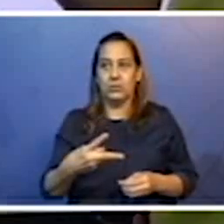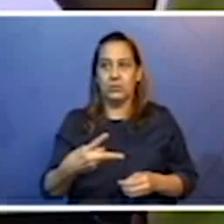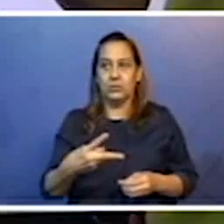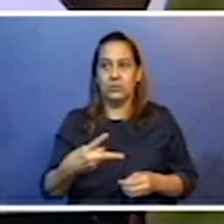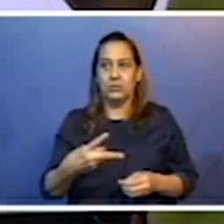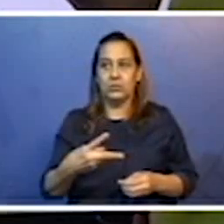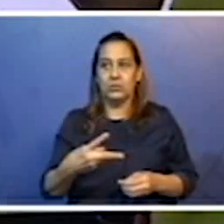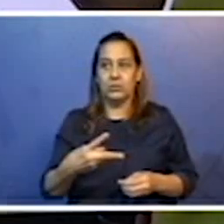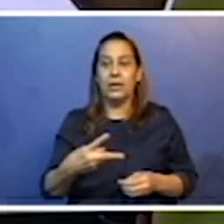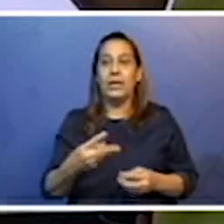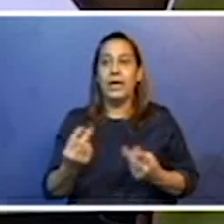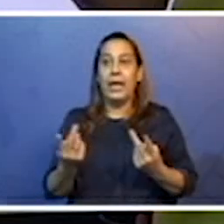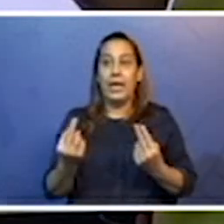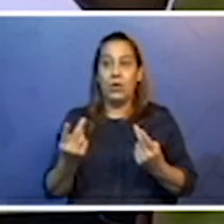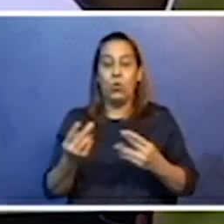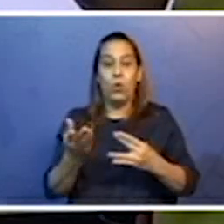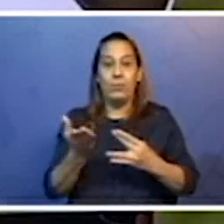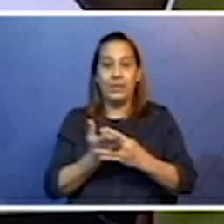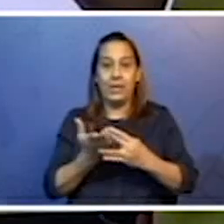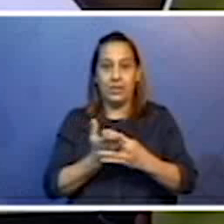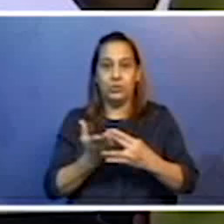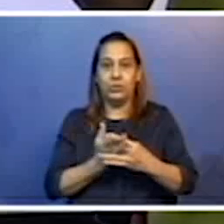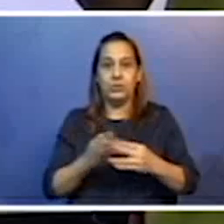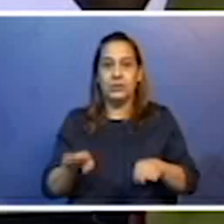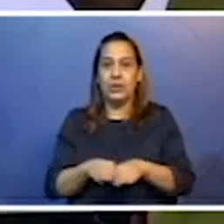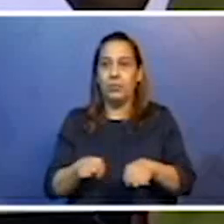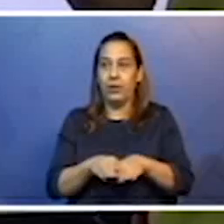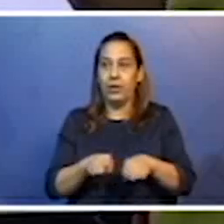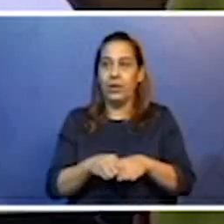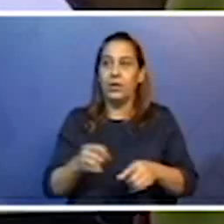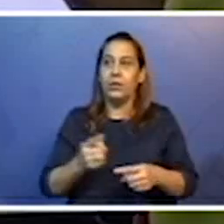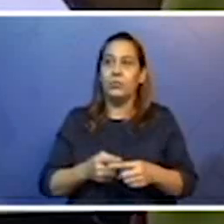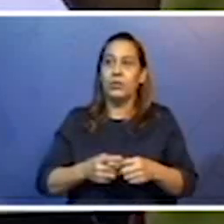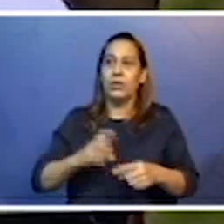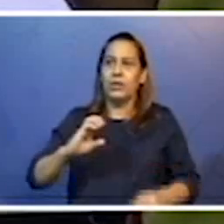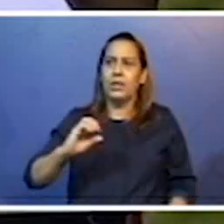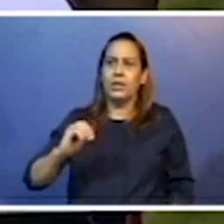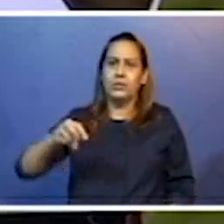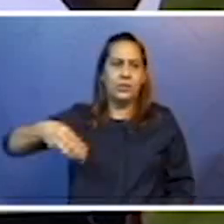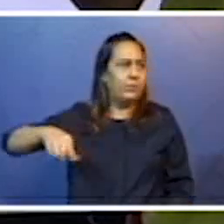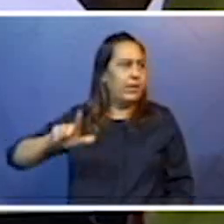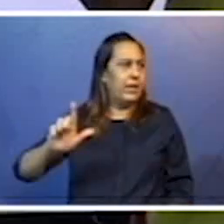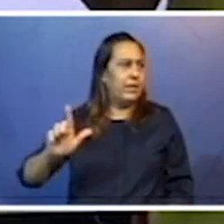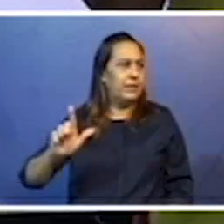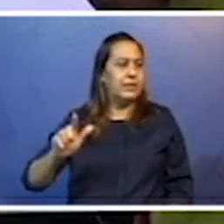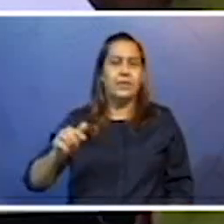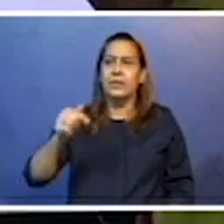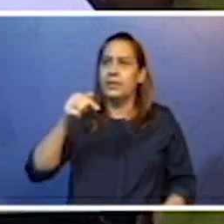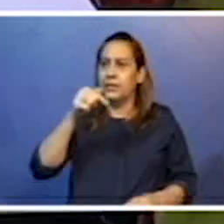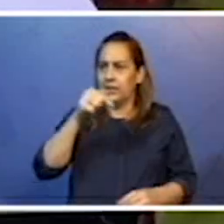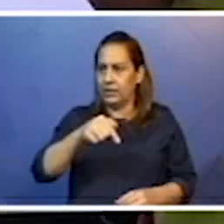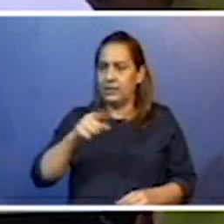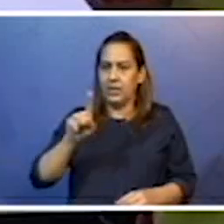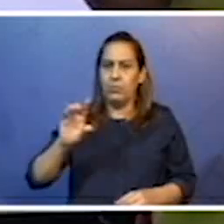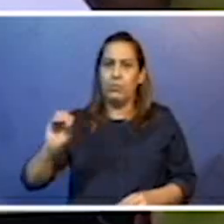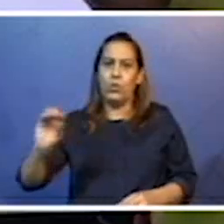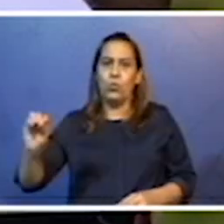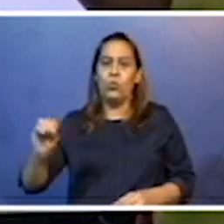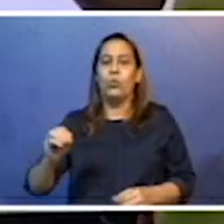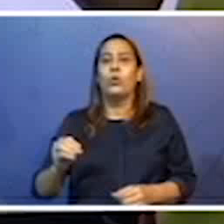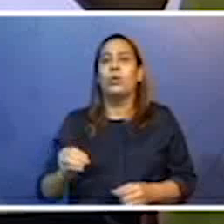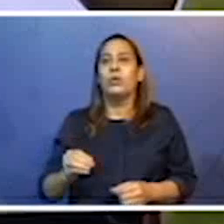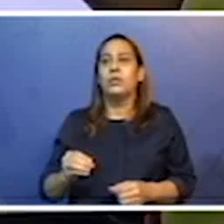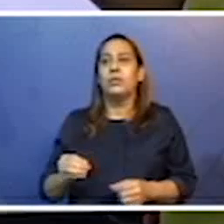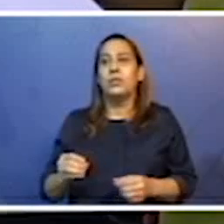Esse daqui tem a metade desse também, porque aqui tem 500 mililitros e aqui tem 1.000 mililitros, tem 1